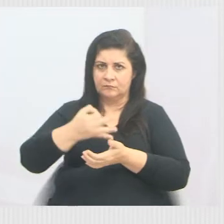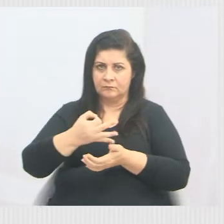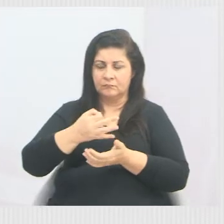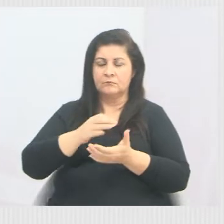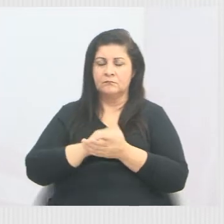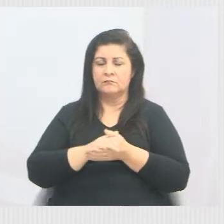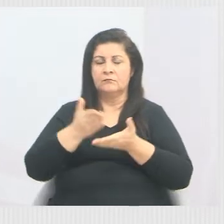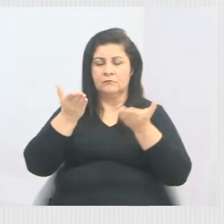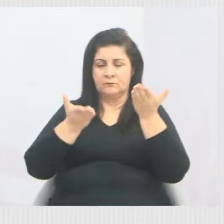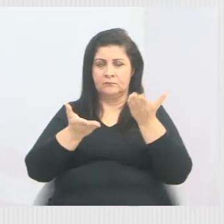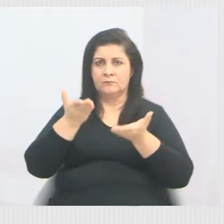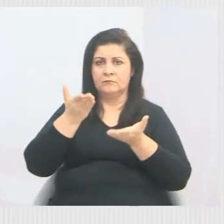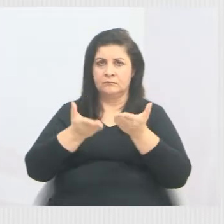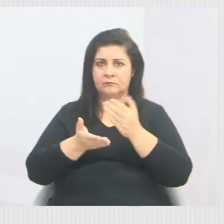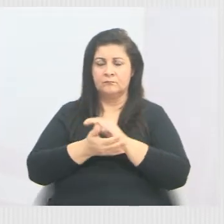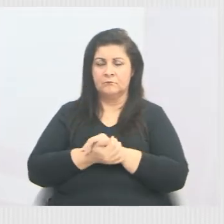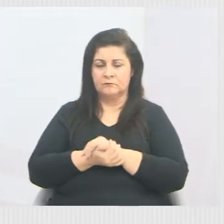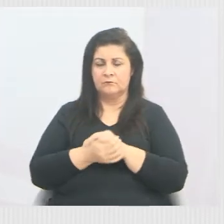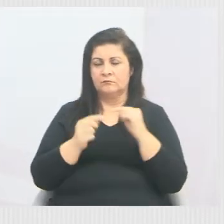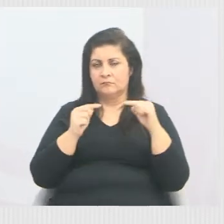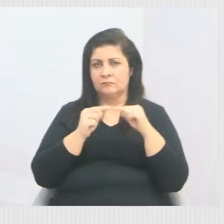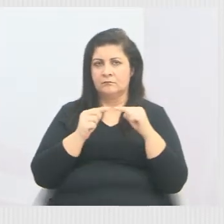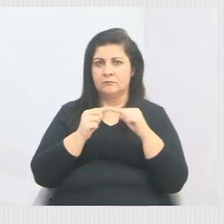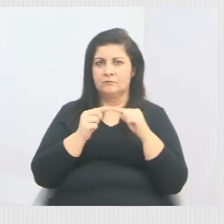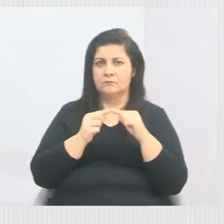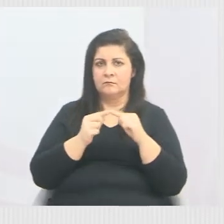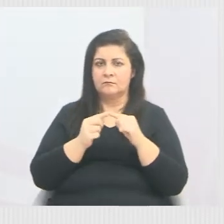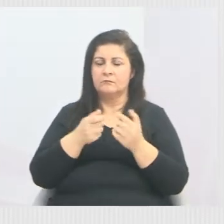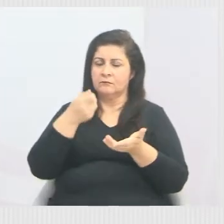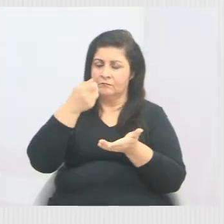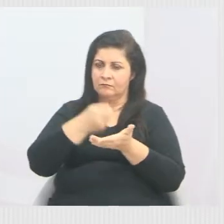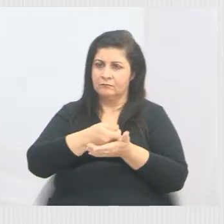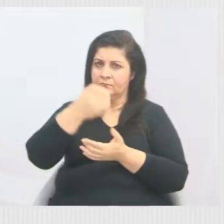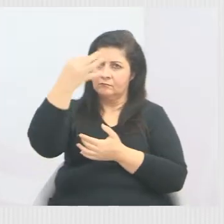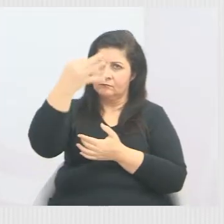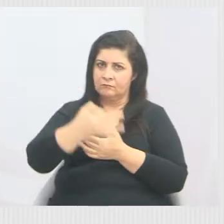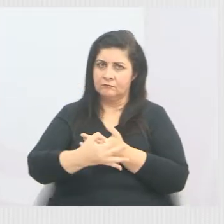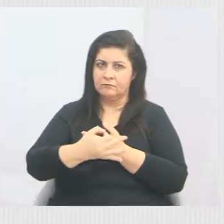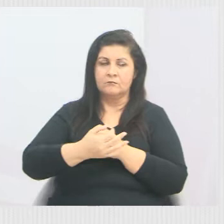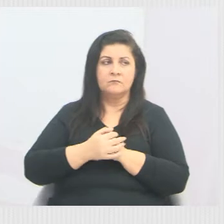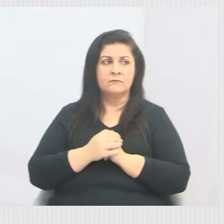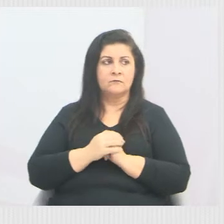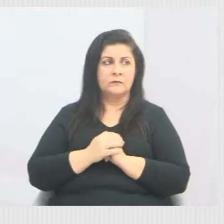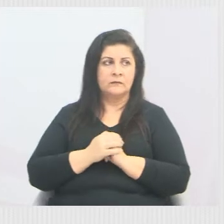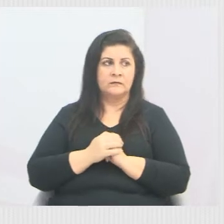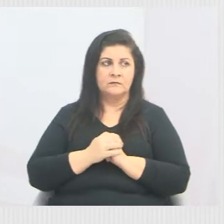do equilíbrio, porque essa é a meta para que ele chegue, pagando as suas contas em dia, né?